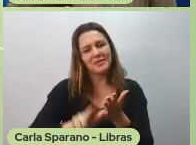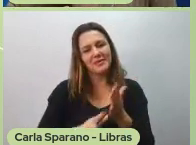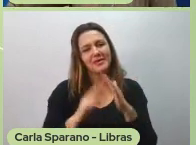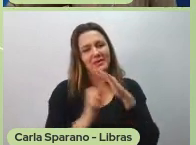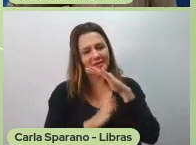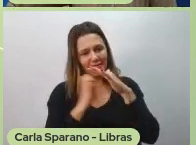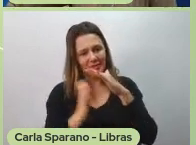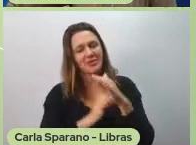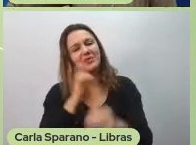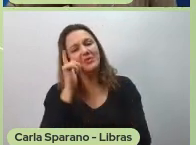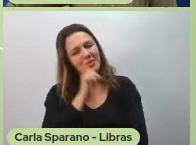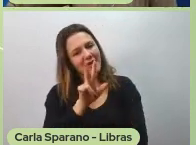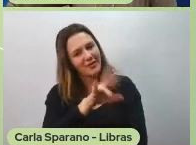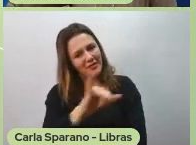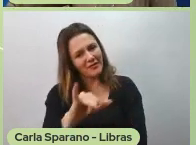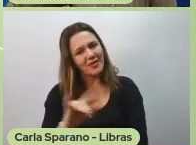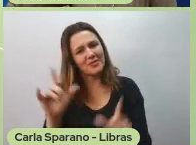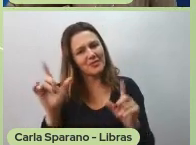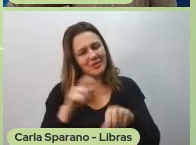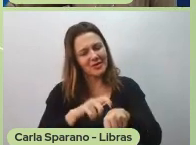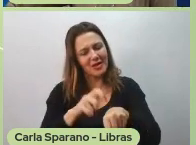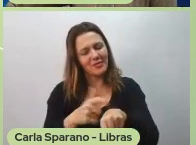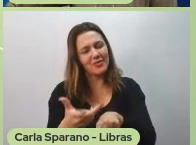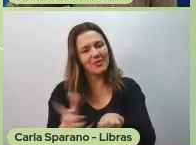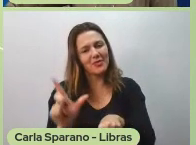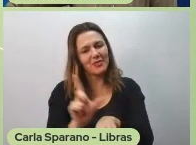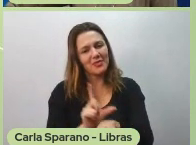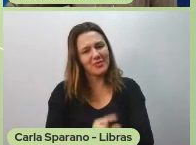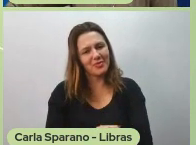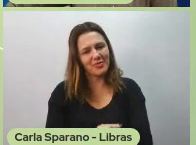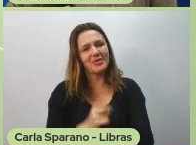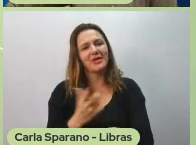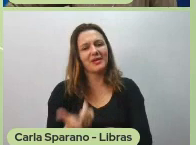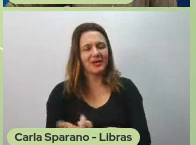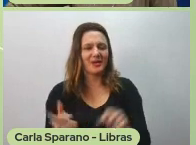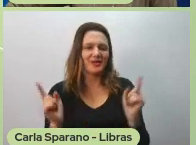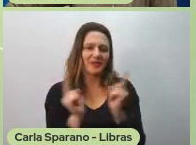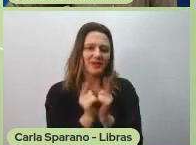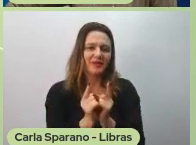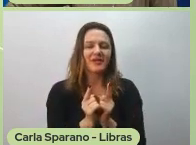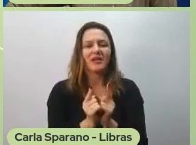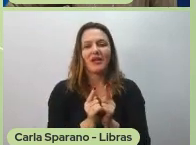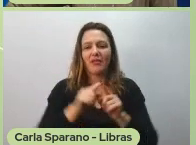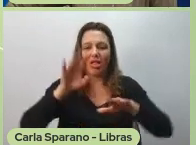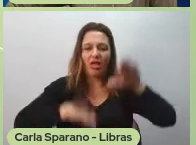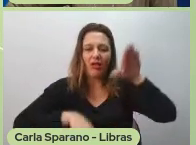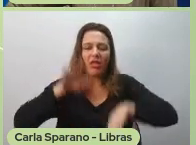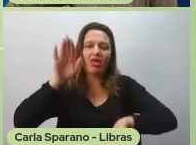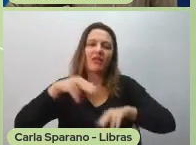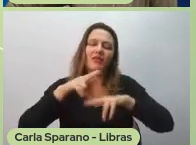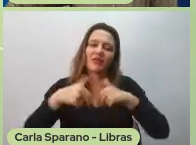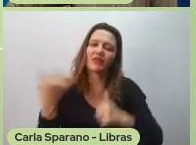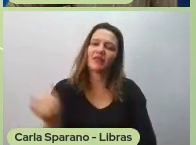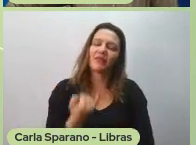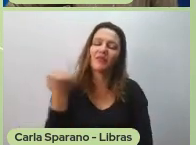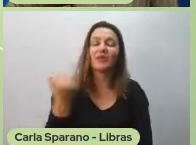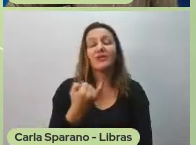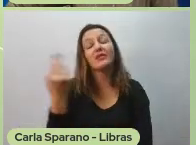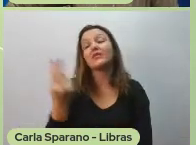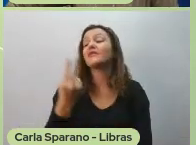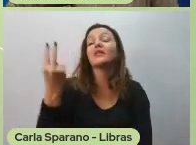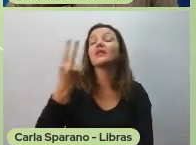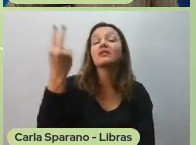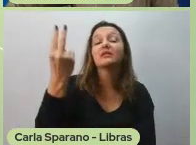vai conseguir reduzir o tempo necessário para reduzir esses desequilíbrios. Por isso é importante olhar para a cadeia de valor, é importante não olhar